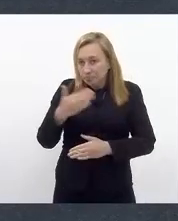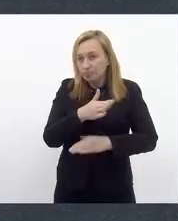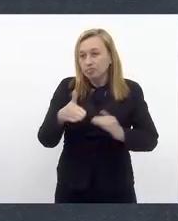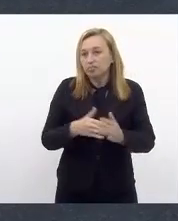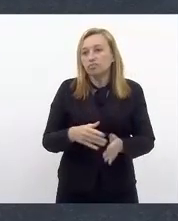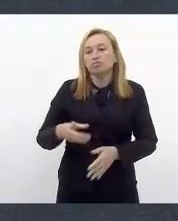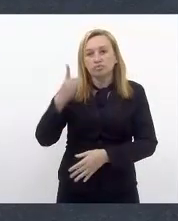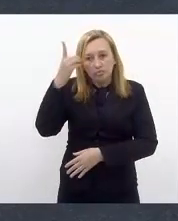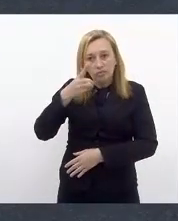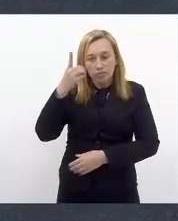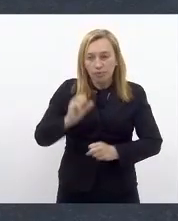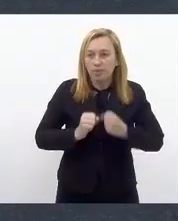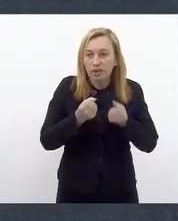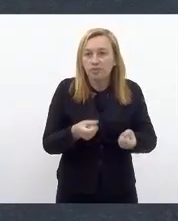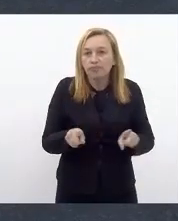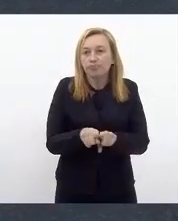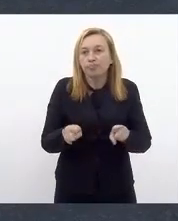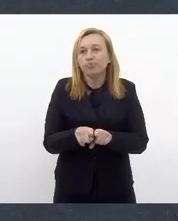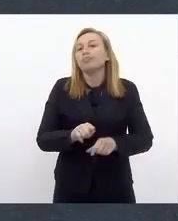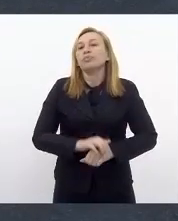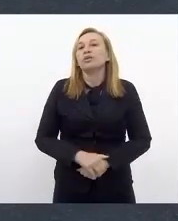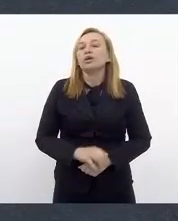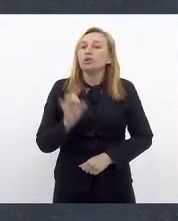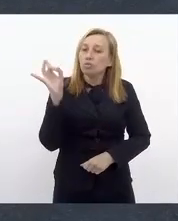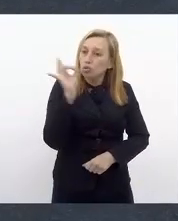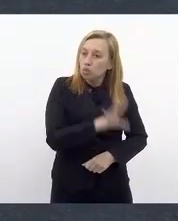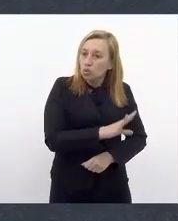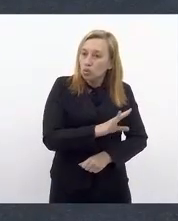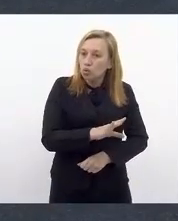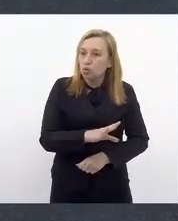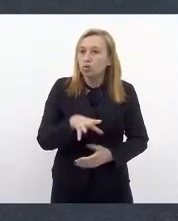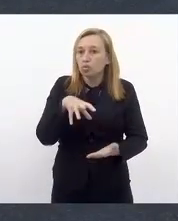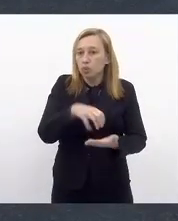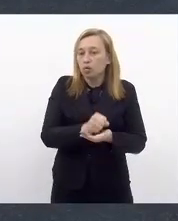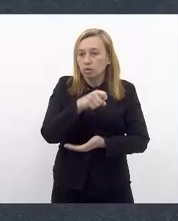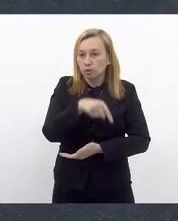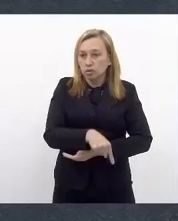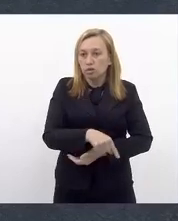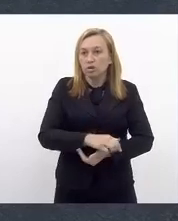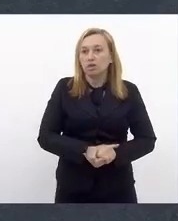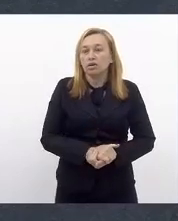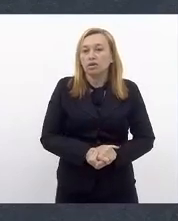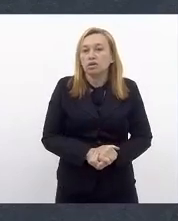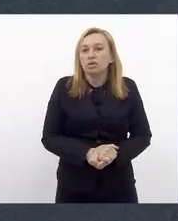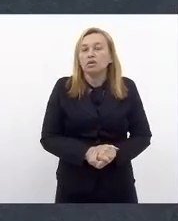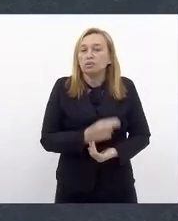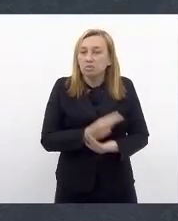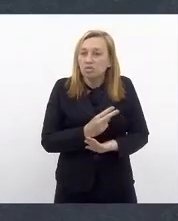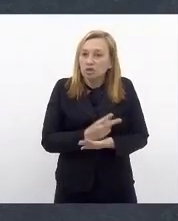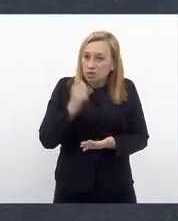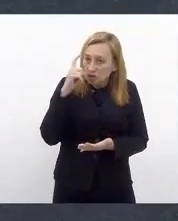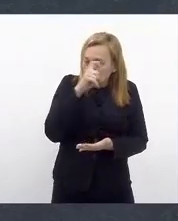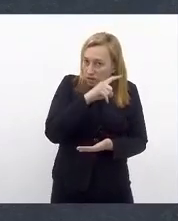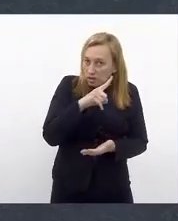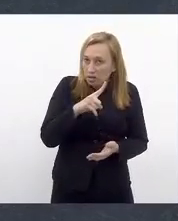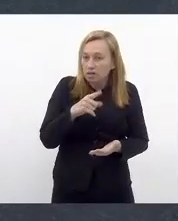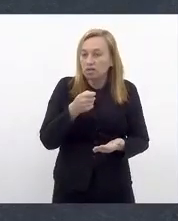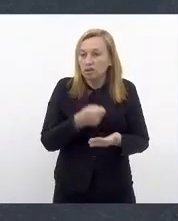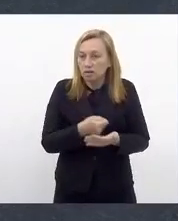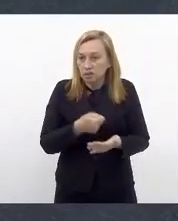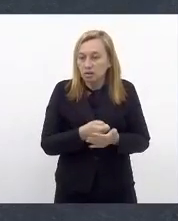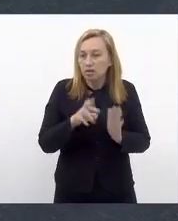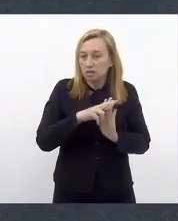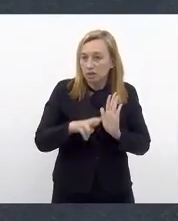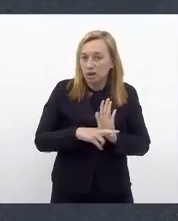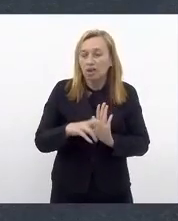defendendo nessa casa também é e por último deixar registrado que embora seja Dura as regras da 103 que